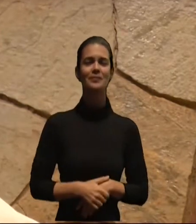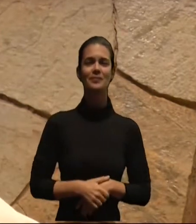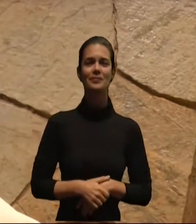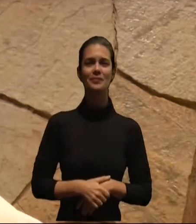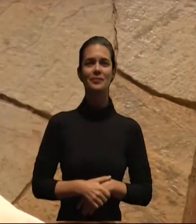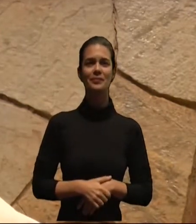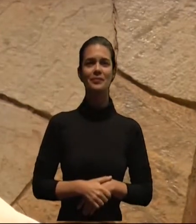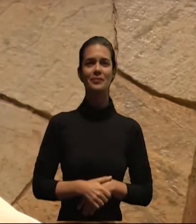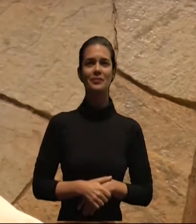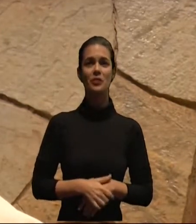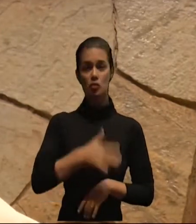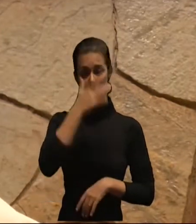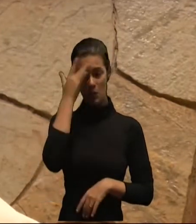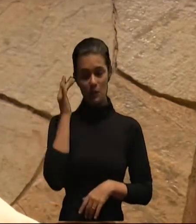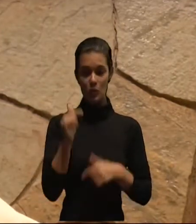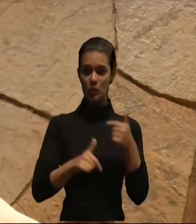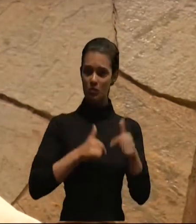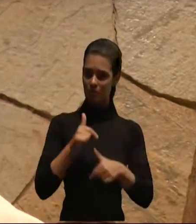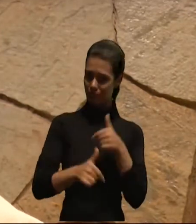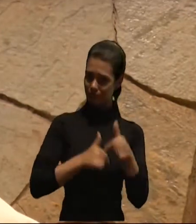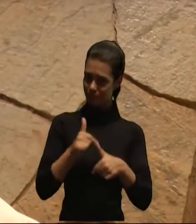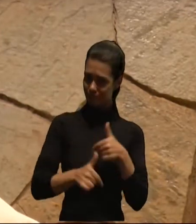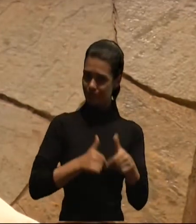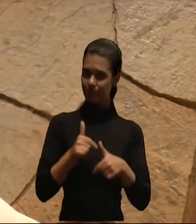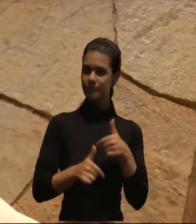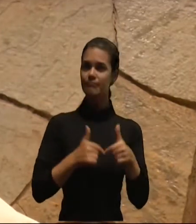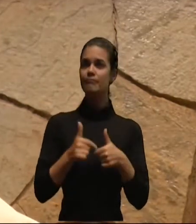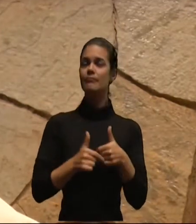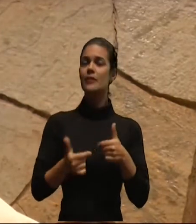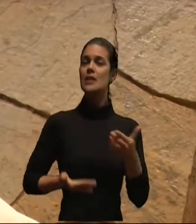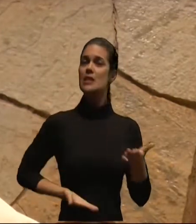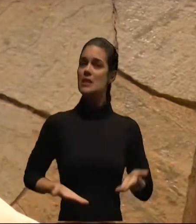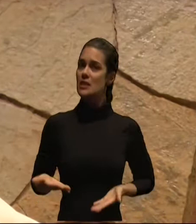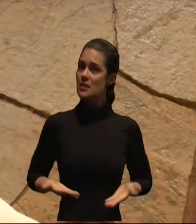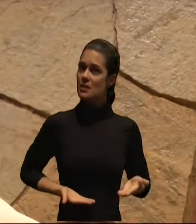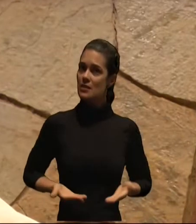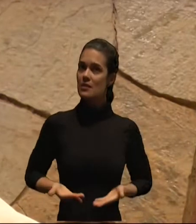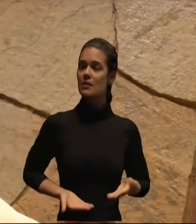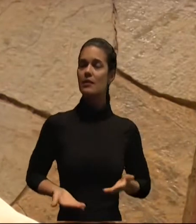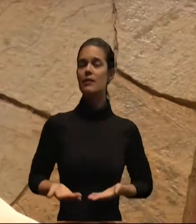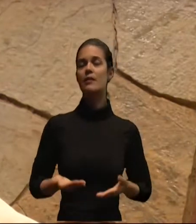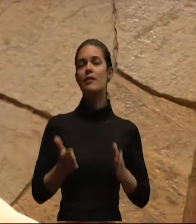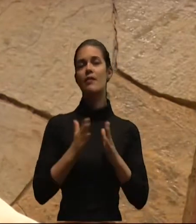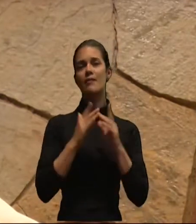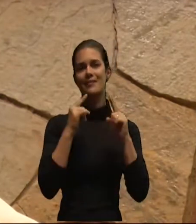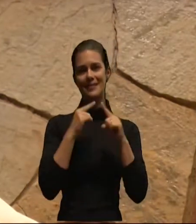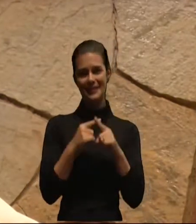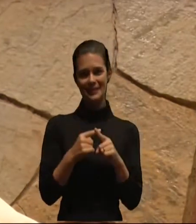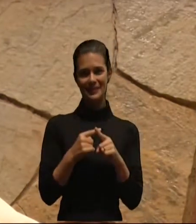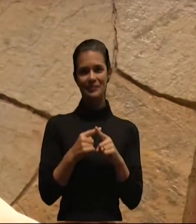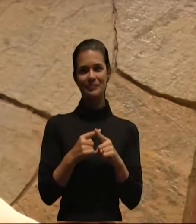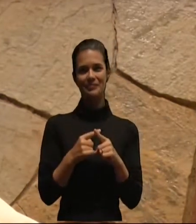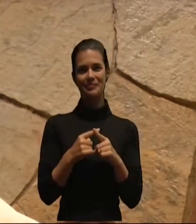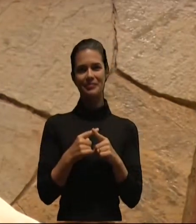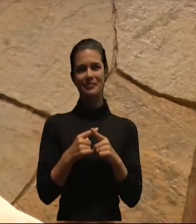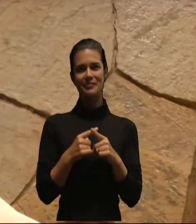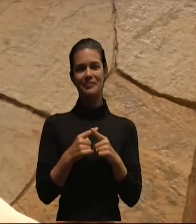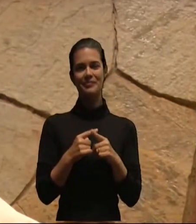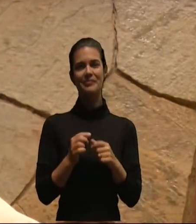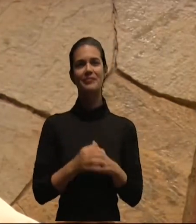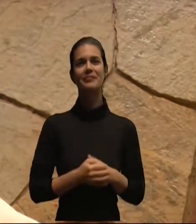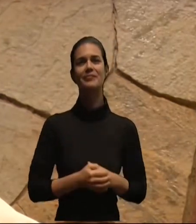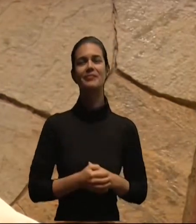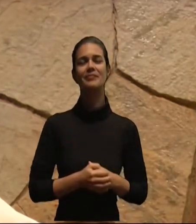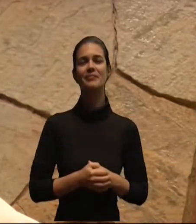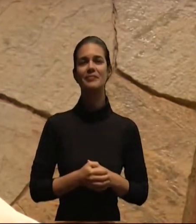alguém atuante, de alguém que trabalha, de alguém que está bem participante deste momento que